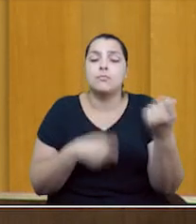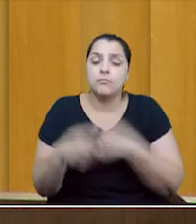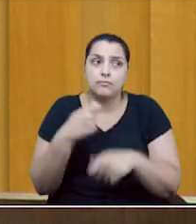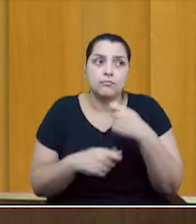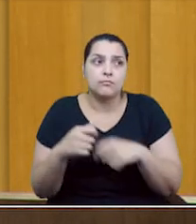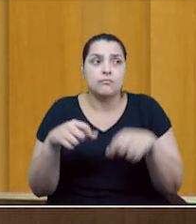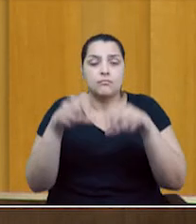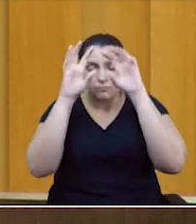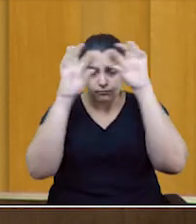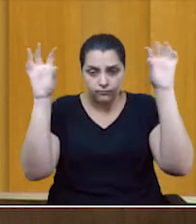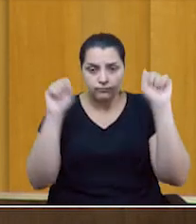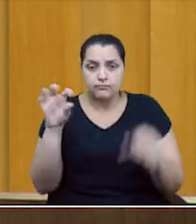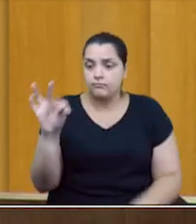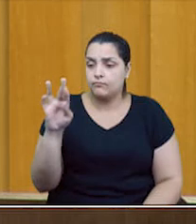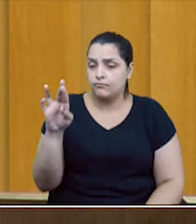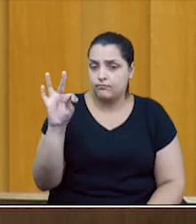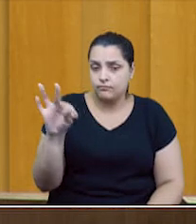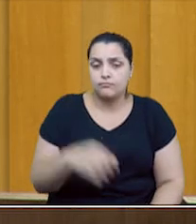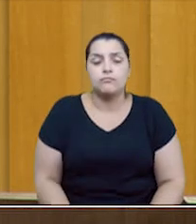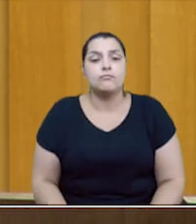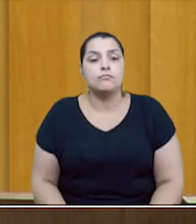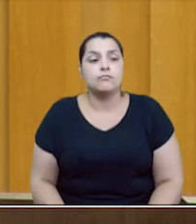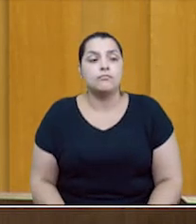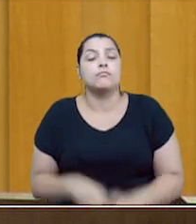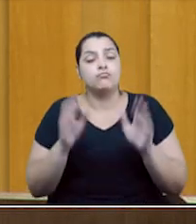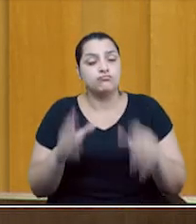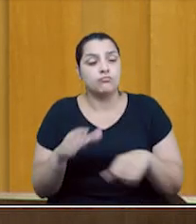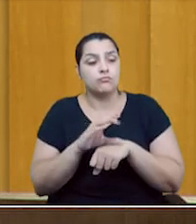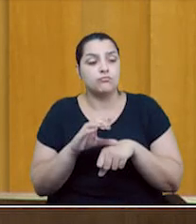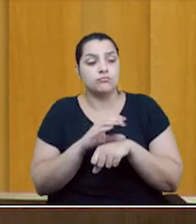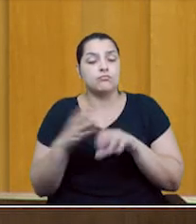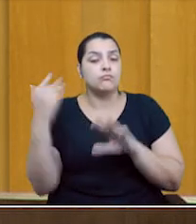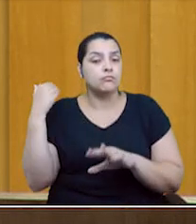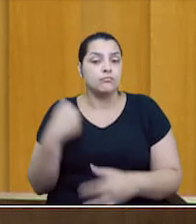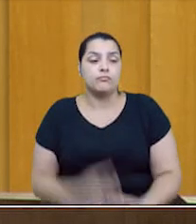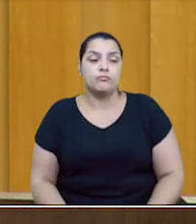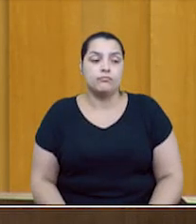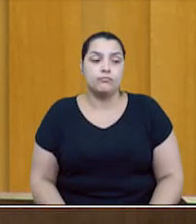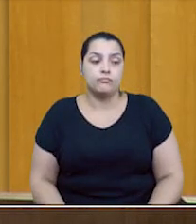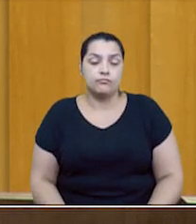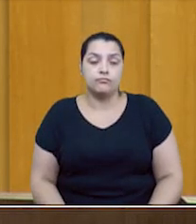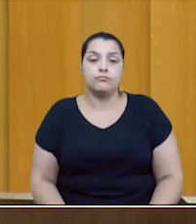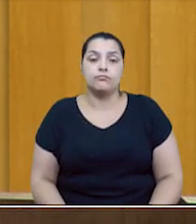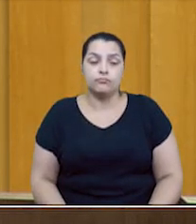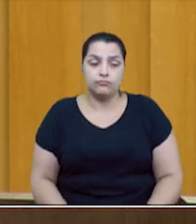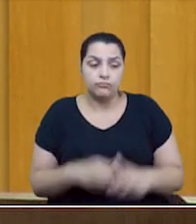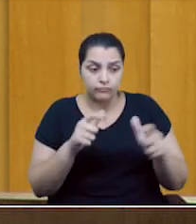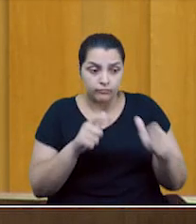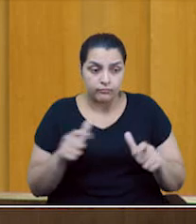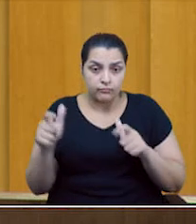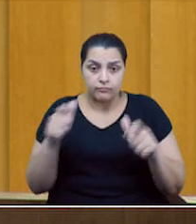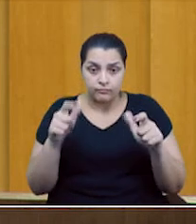regionais, como preconizado pela Constituição Federal, destinando parte dos espaços nos sítios eletrônicos